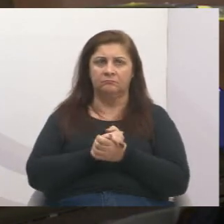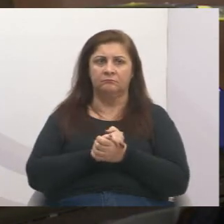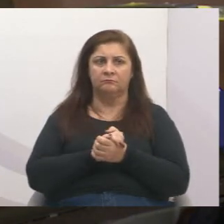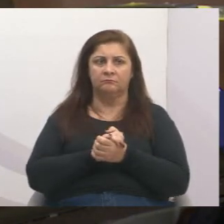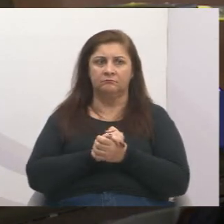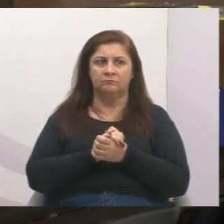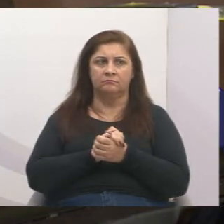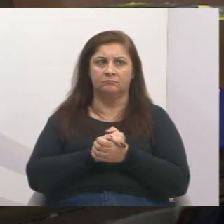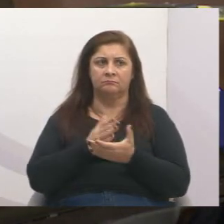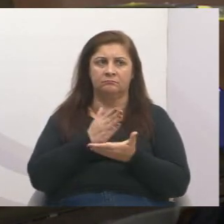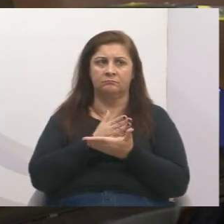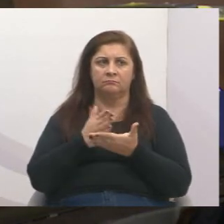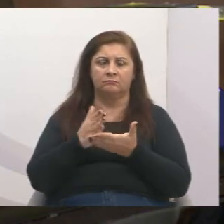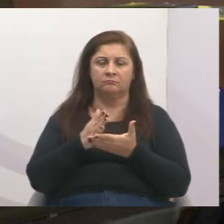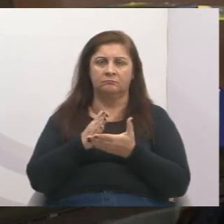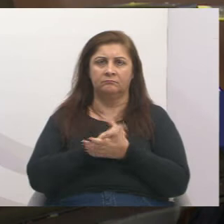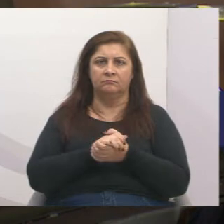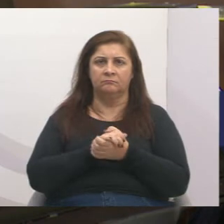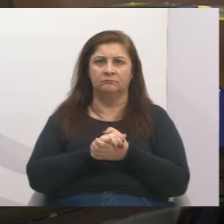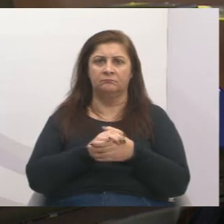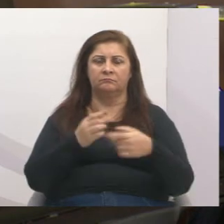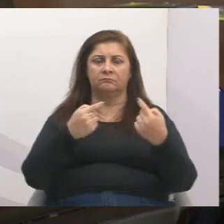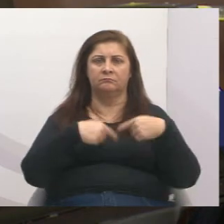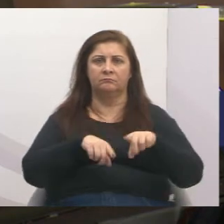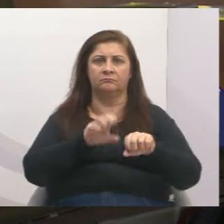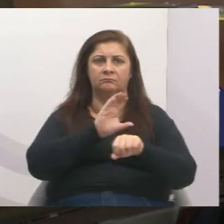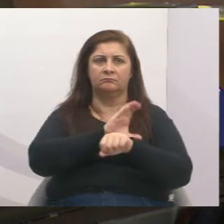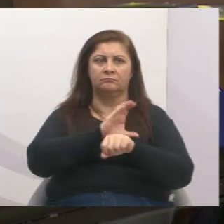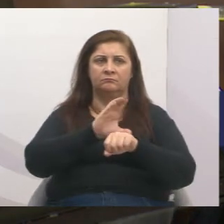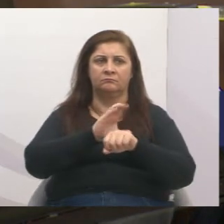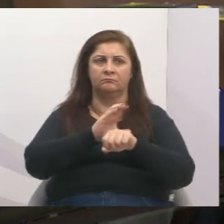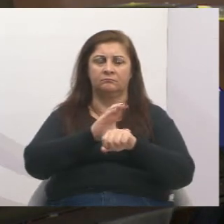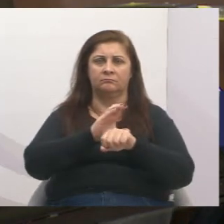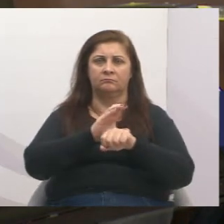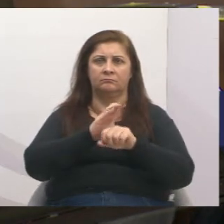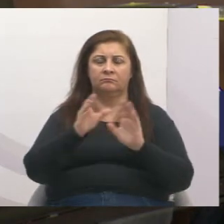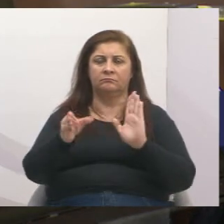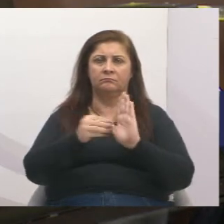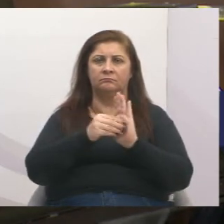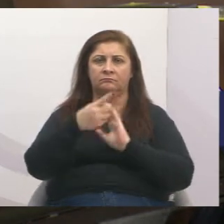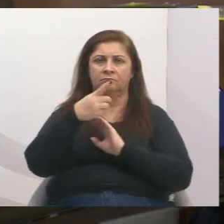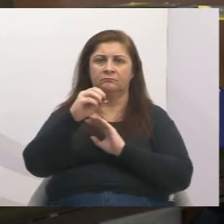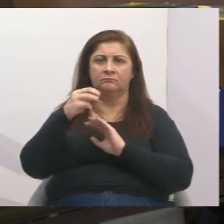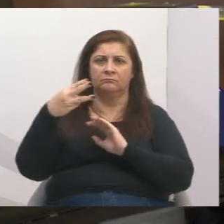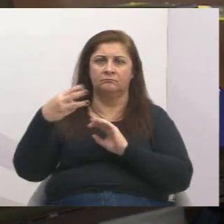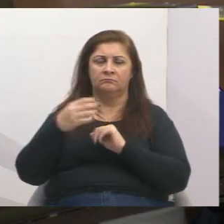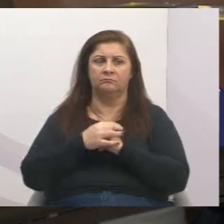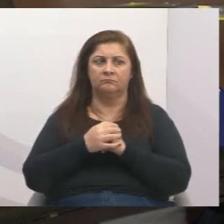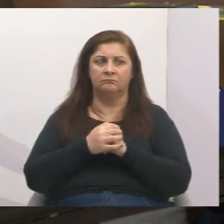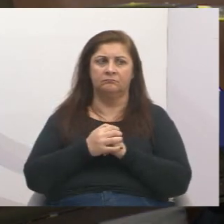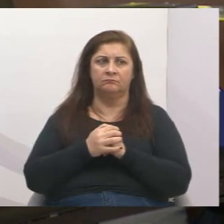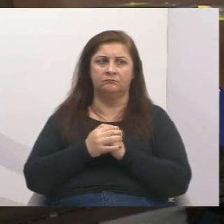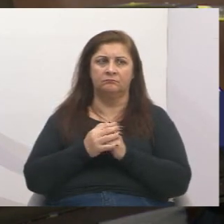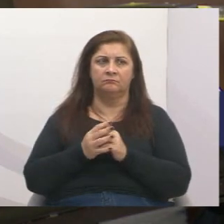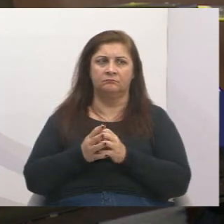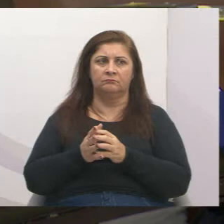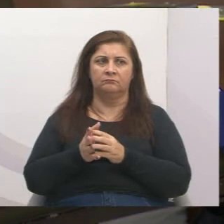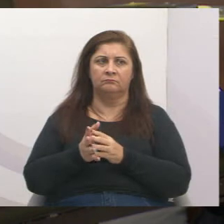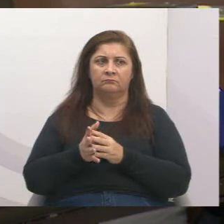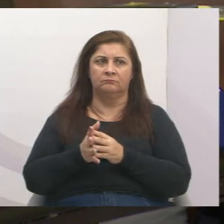A começar, é inconstitucional essa emenda 103 no próprio artigo 40 e 149.